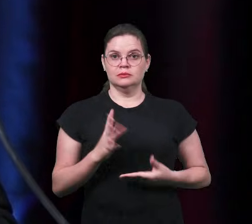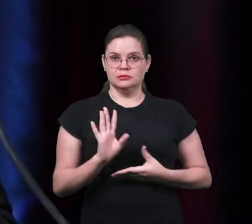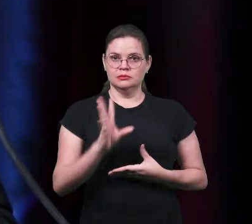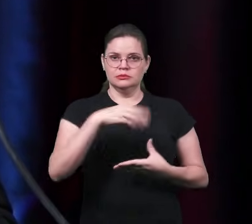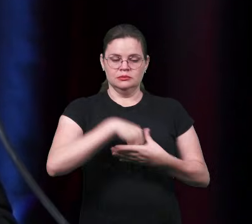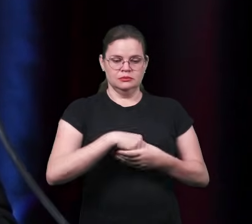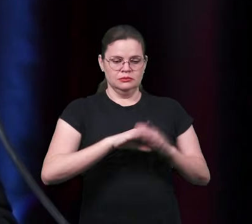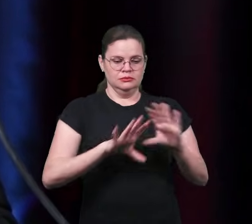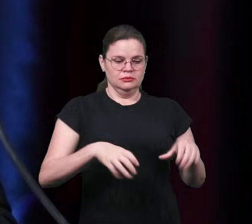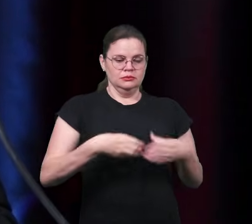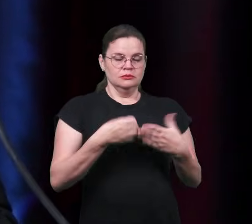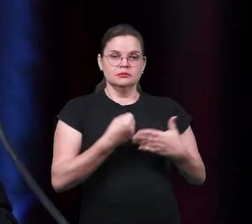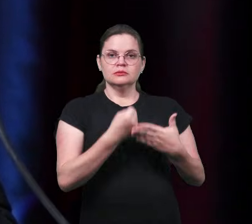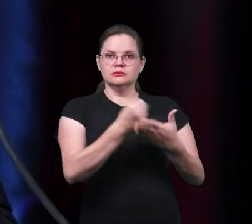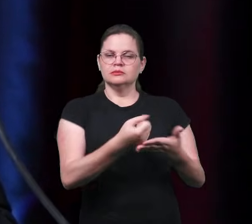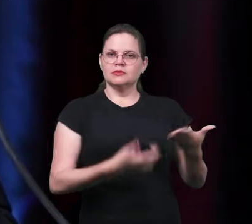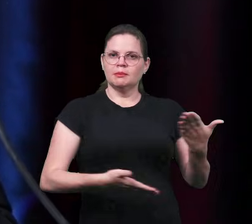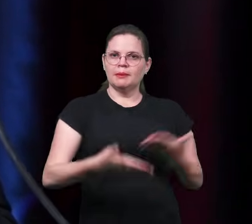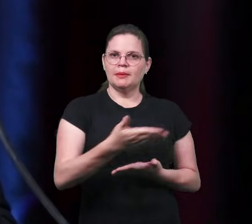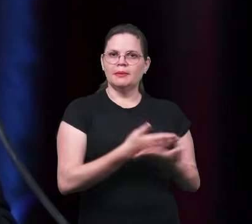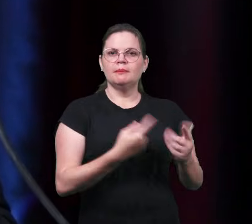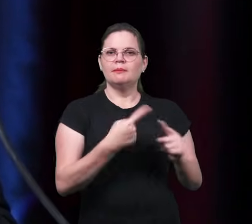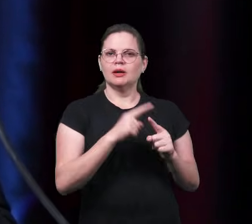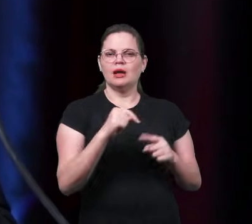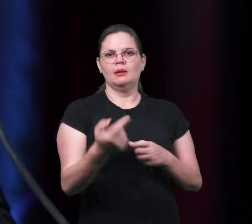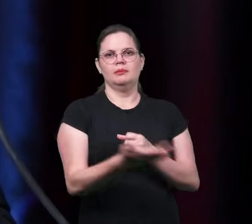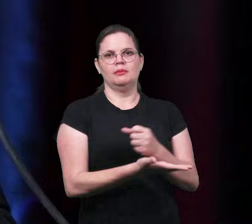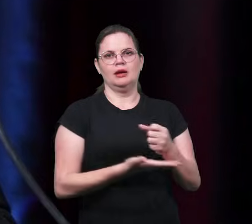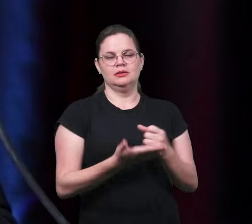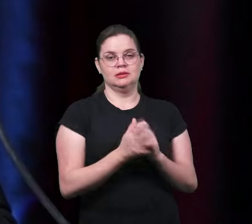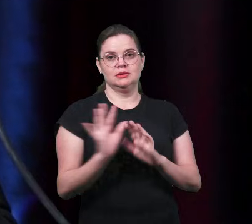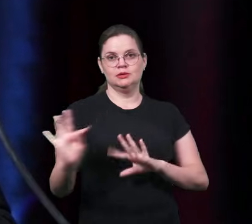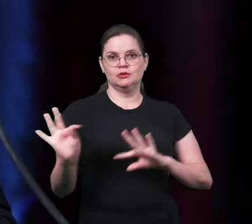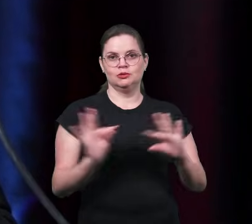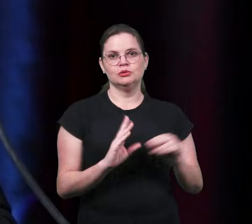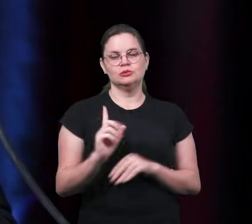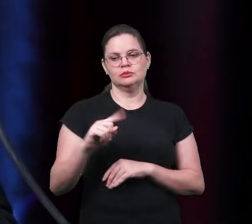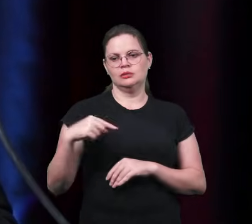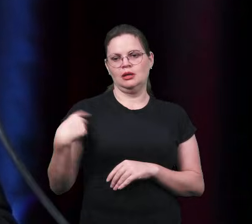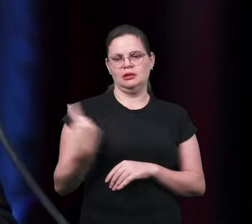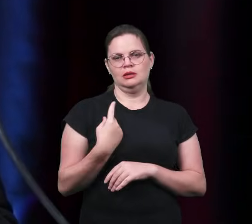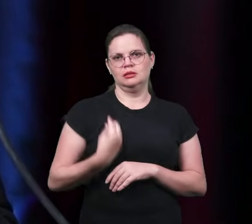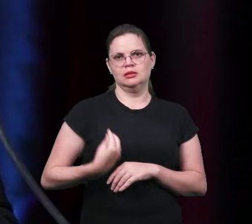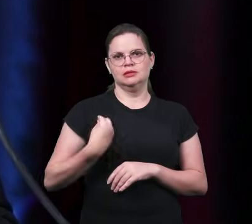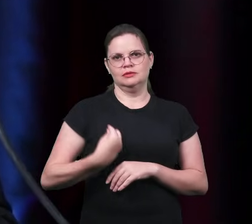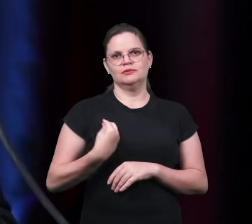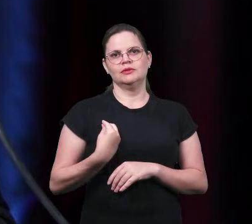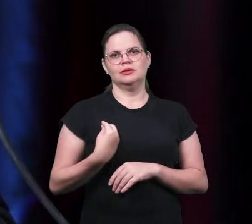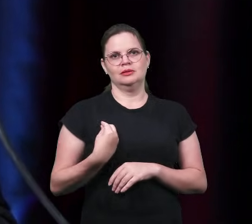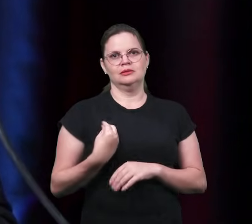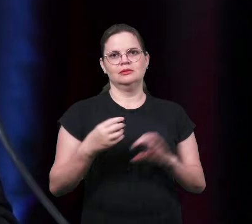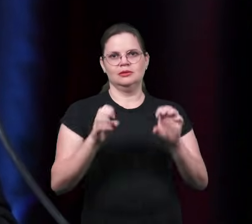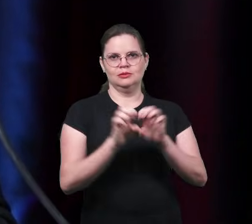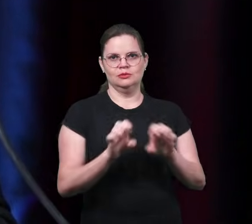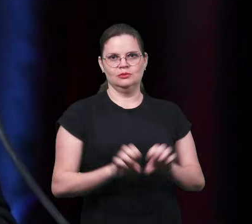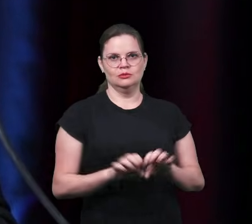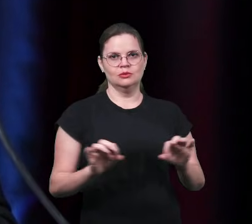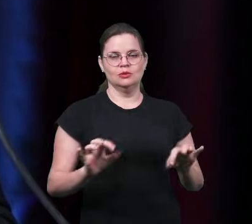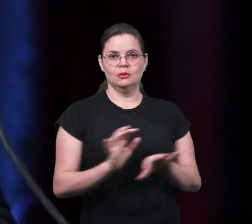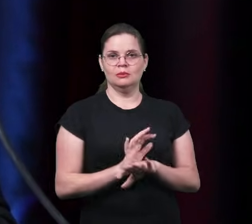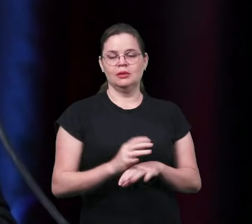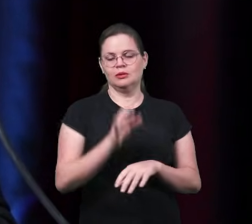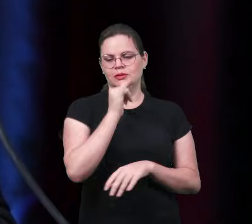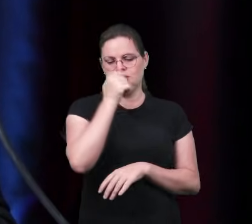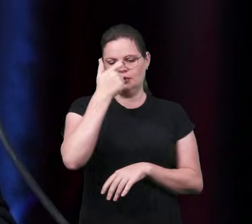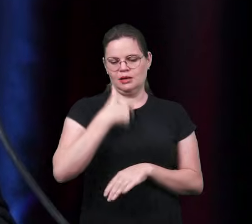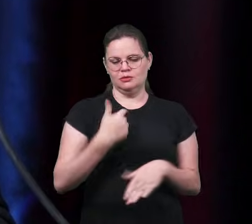ao grupo de assistência, porque é a base nossa, né, de estrutura da igreja. Então, eu sou um servo do Senhor,